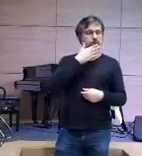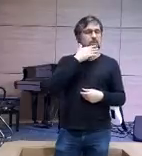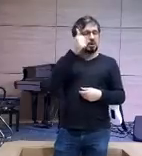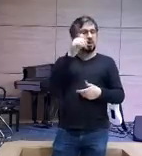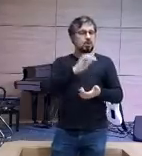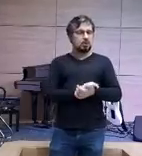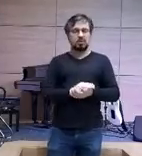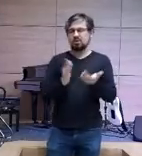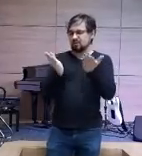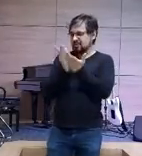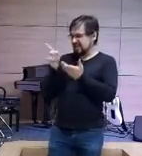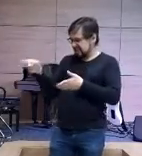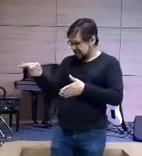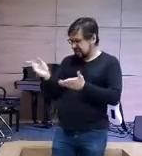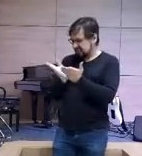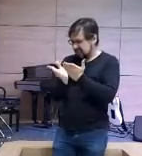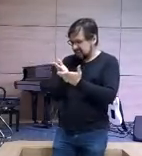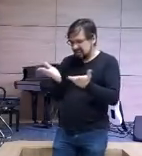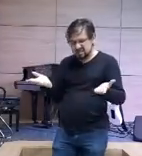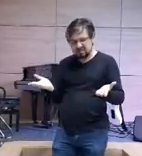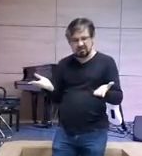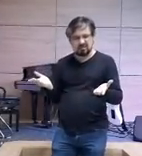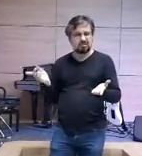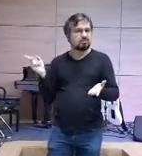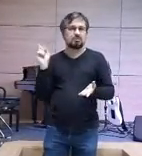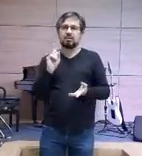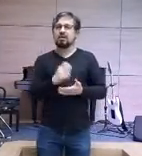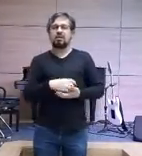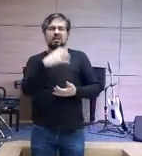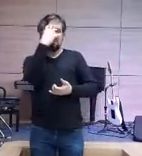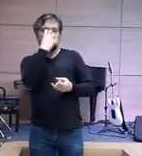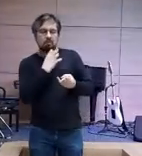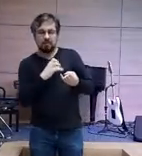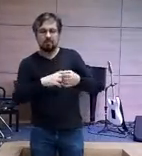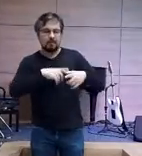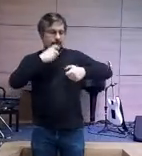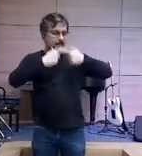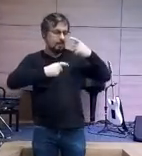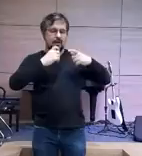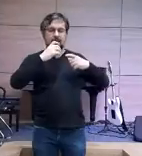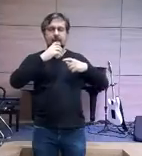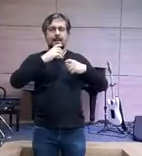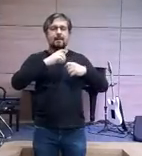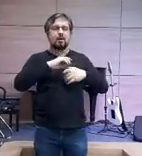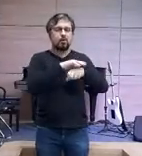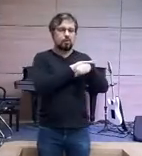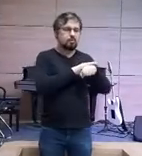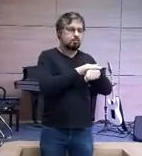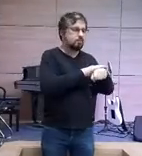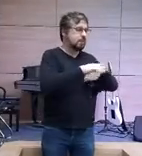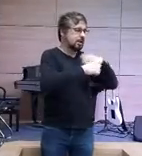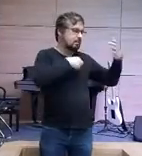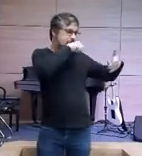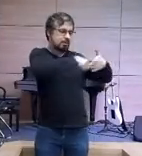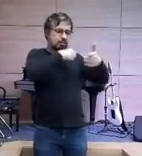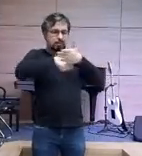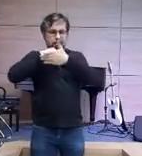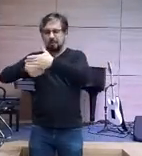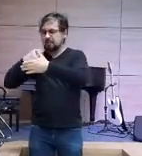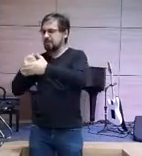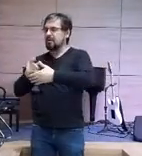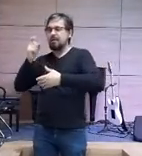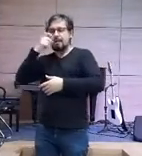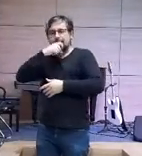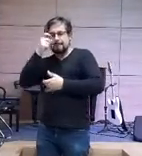vivo do que ser o Cristão que ele tá dizendo ser é carrancudo é briguento procura confusão é mentiroso